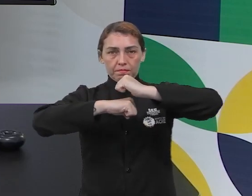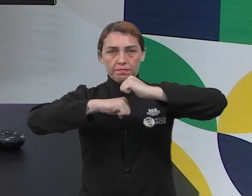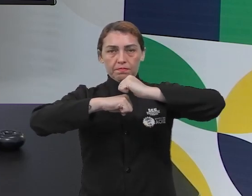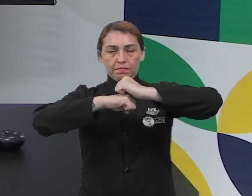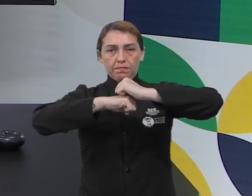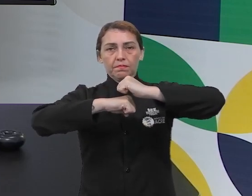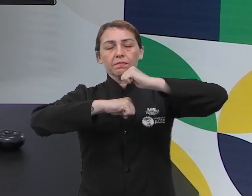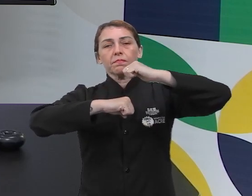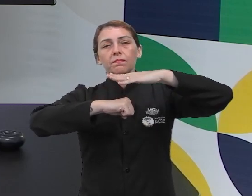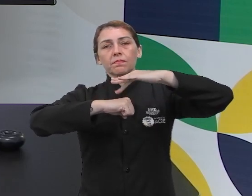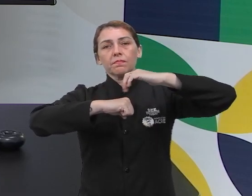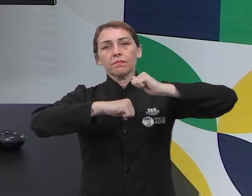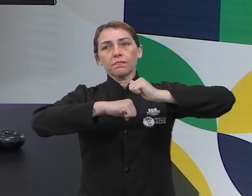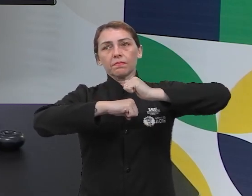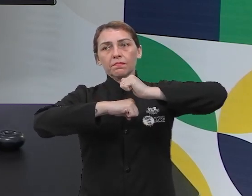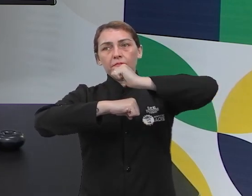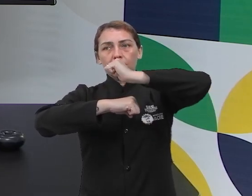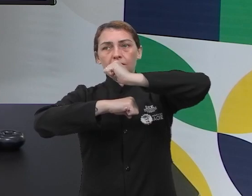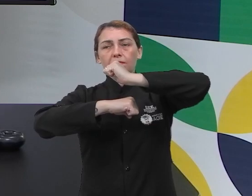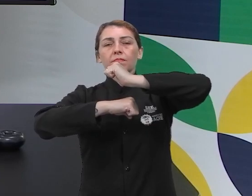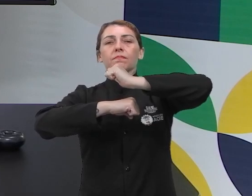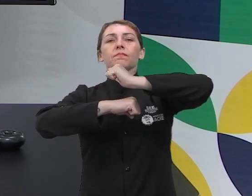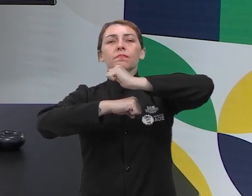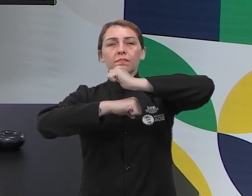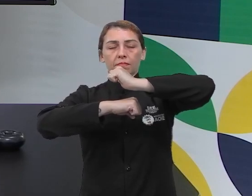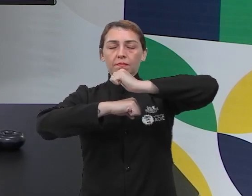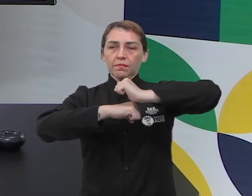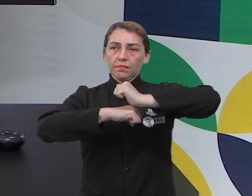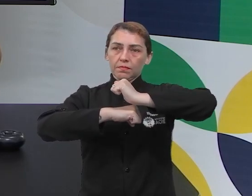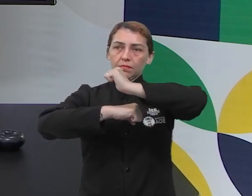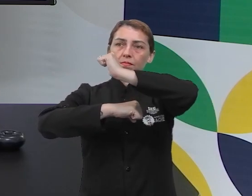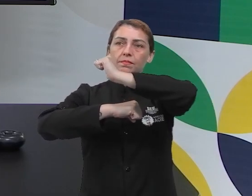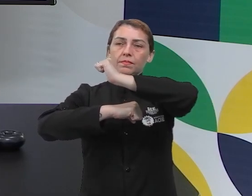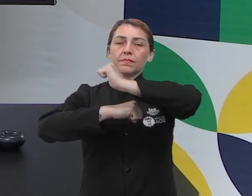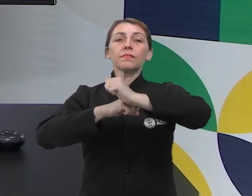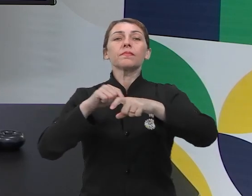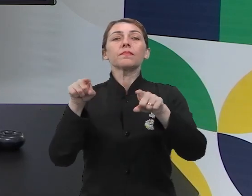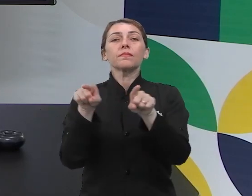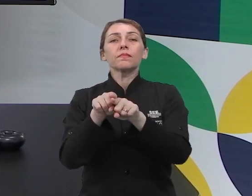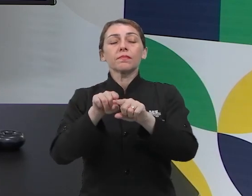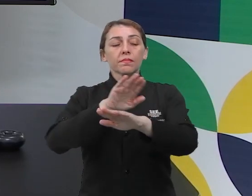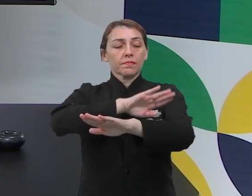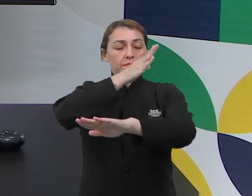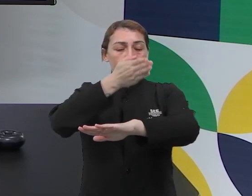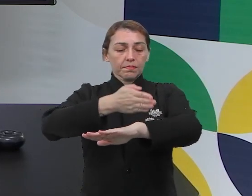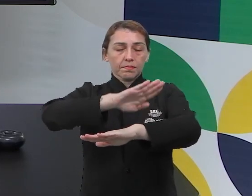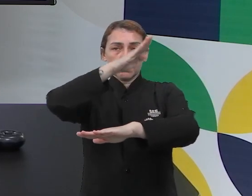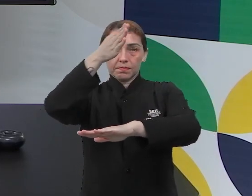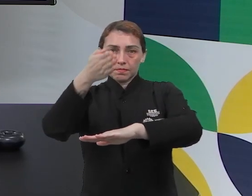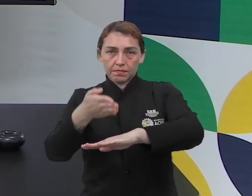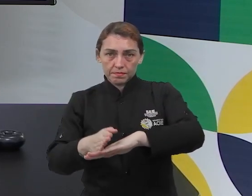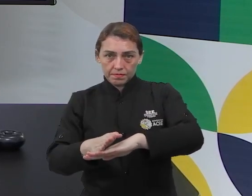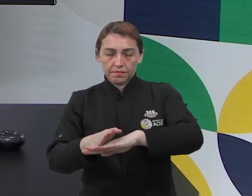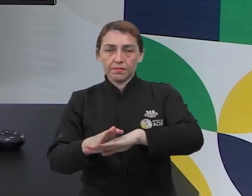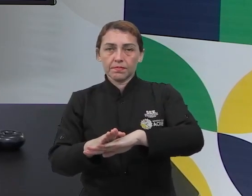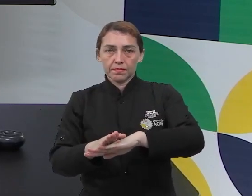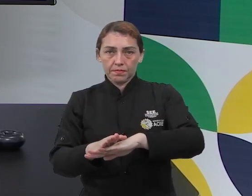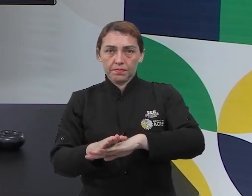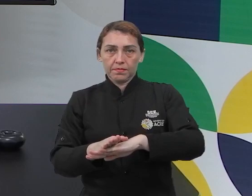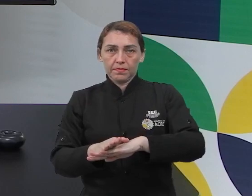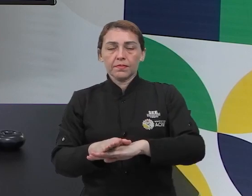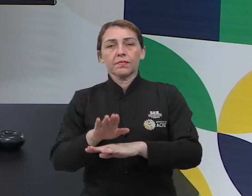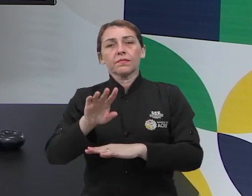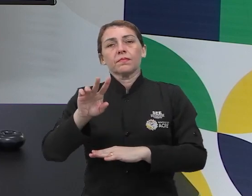por cima vai soerguendo, tá? Então, vai se elevando. E assim, essas montanhas, como as Cordilheiras dos Andes e